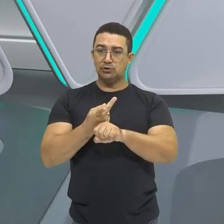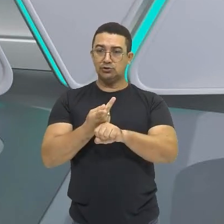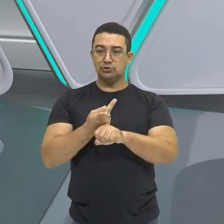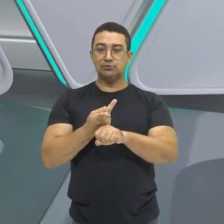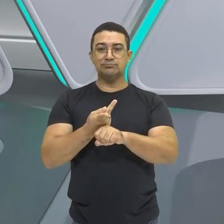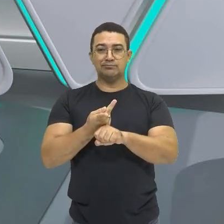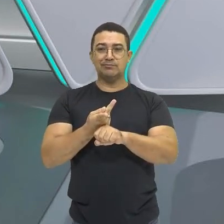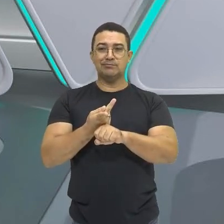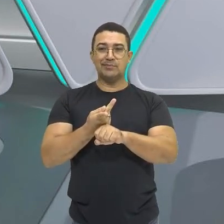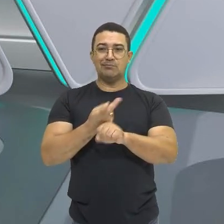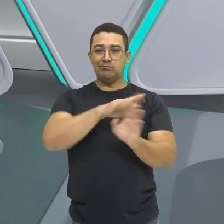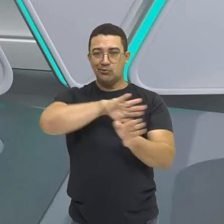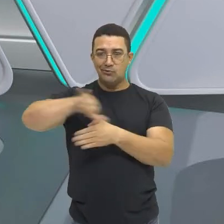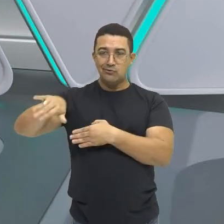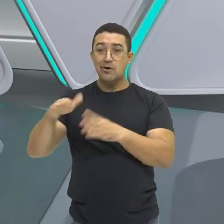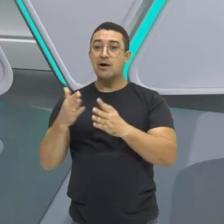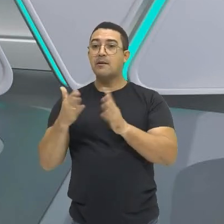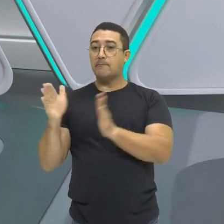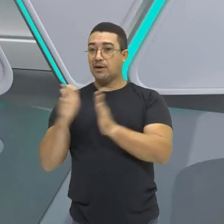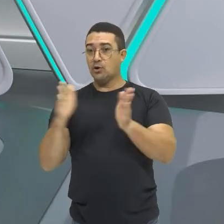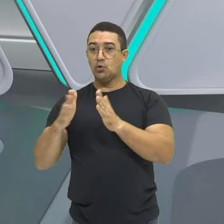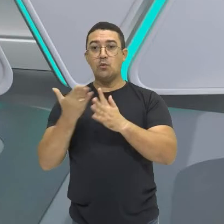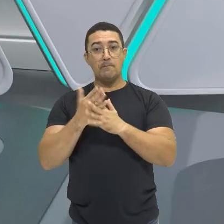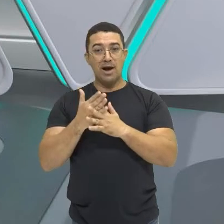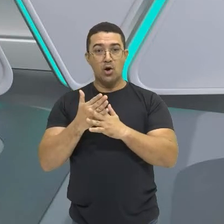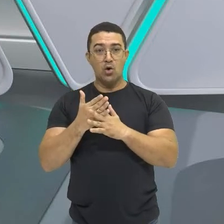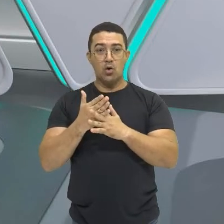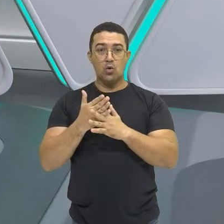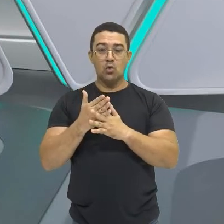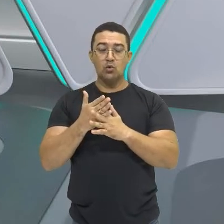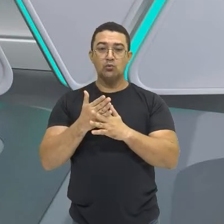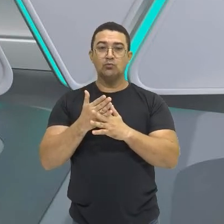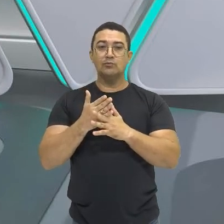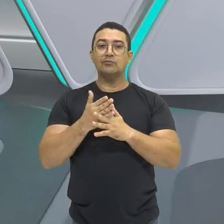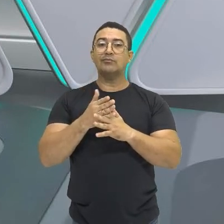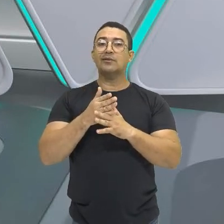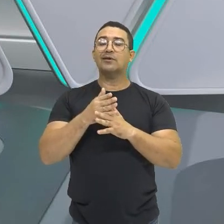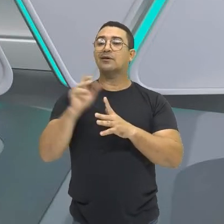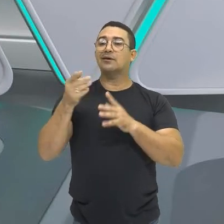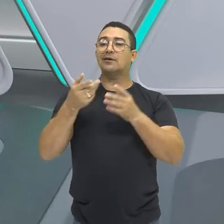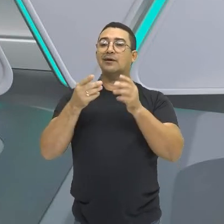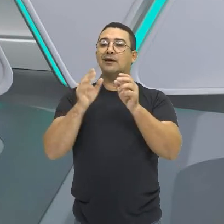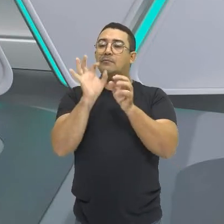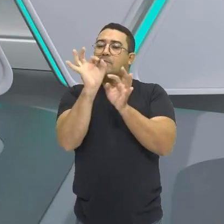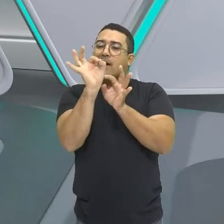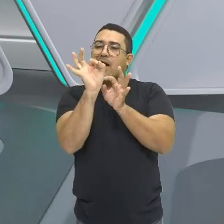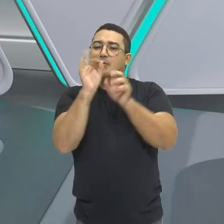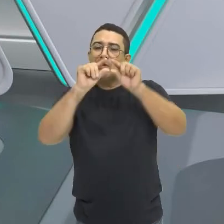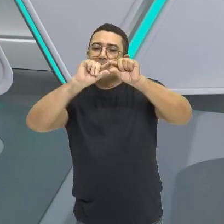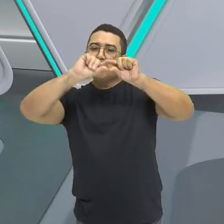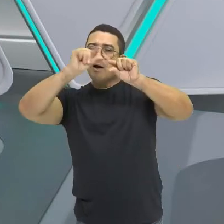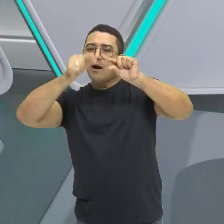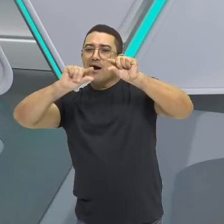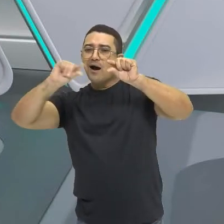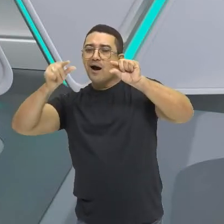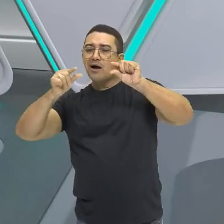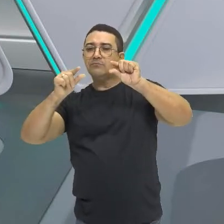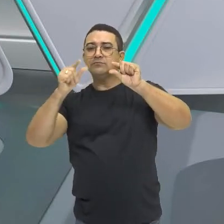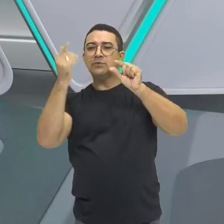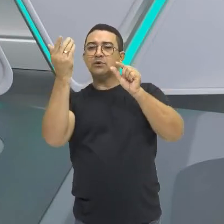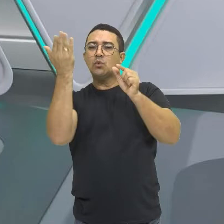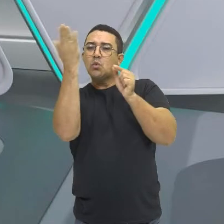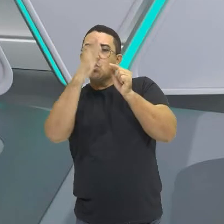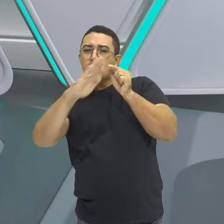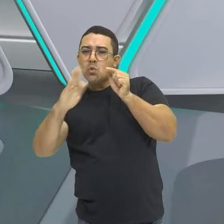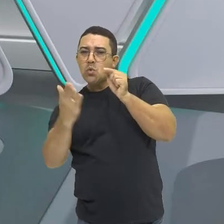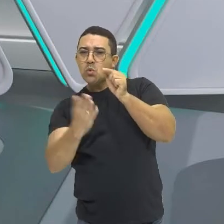essas forças antagônicas, o período barroco, que é a pérola ondulada, curvas e contracurvas, né? Nós